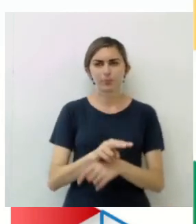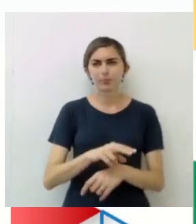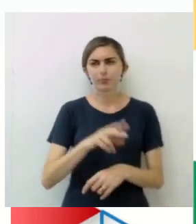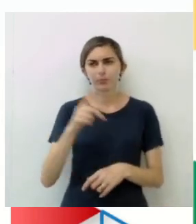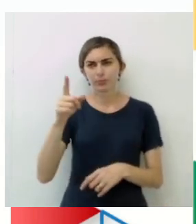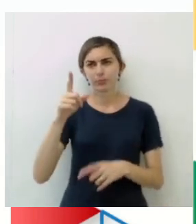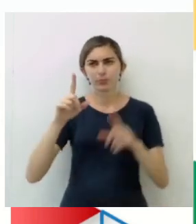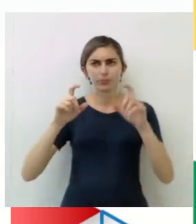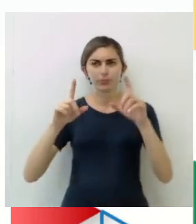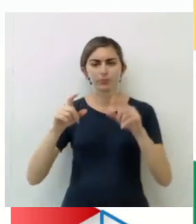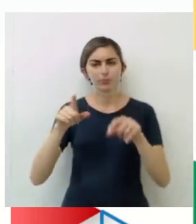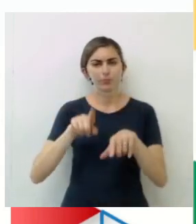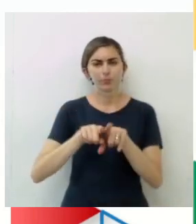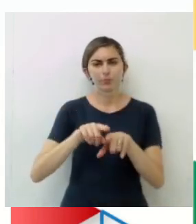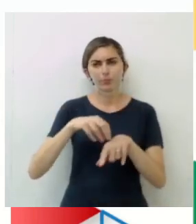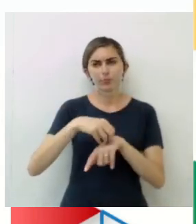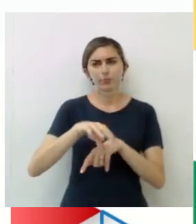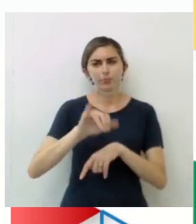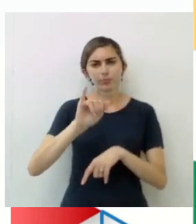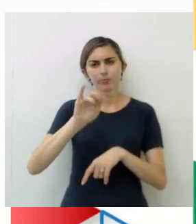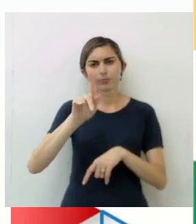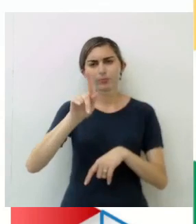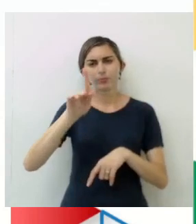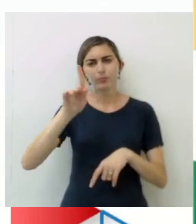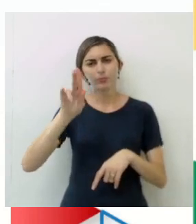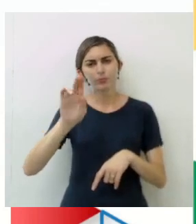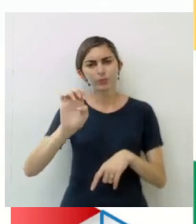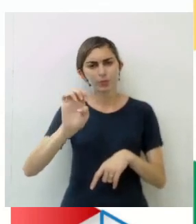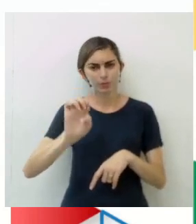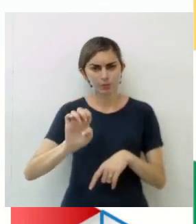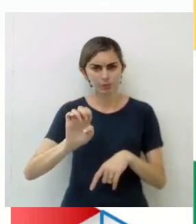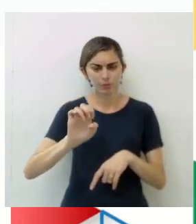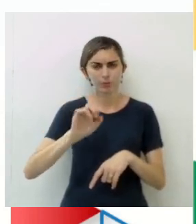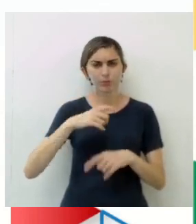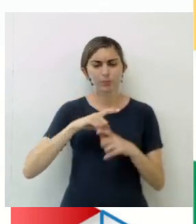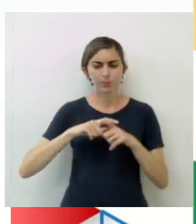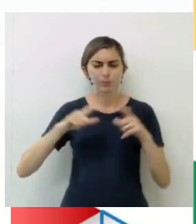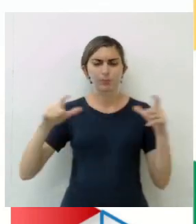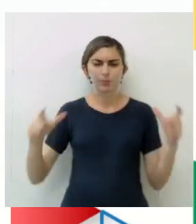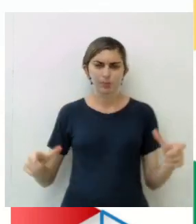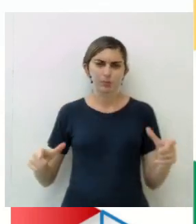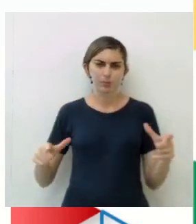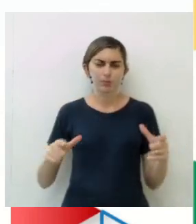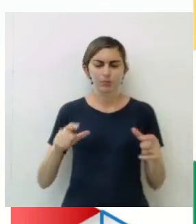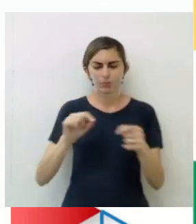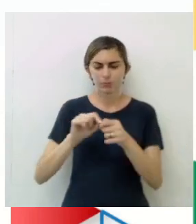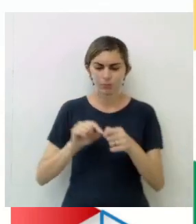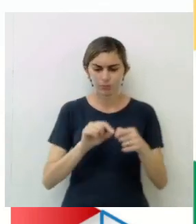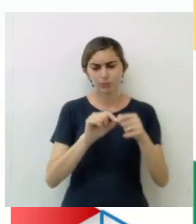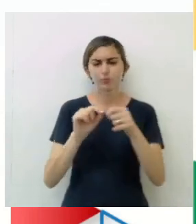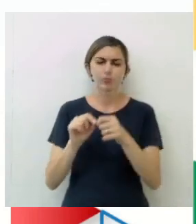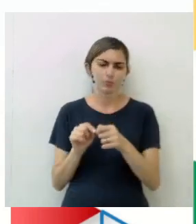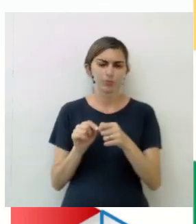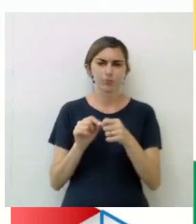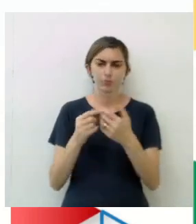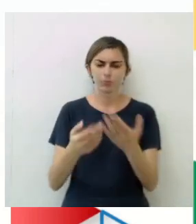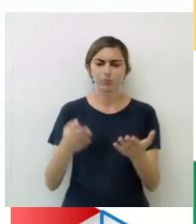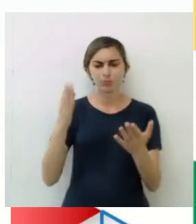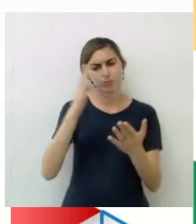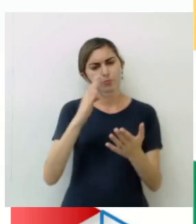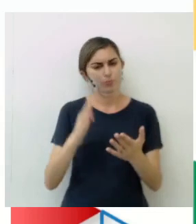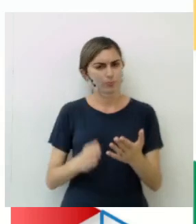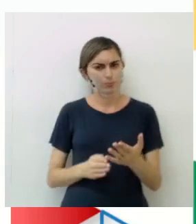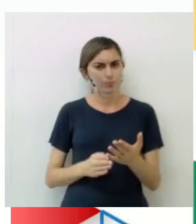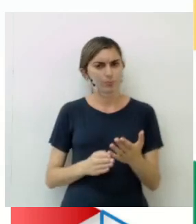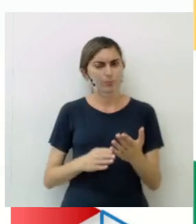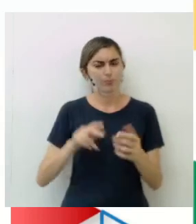também é uma imagem sendo trazida lá do IBGE e daí ele vai trazer para a gente as maiores produções aqui no Brasil dentro dessa